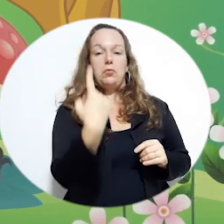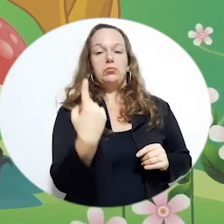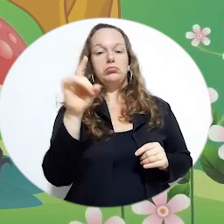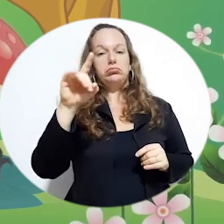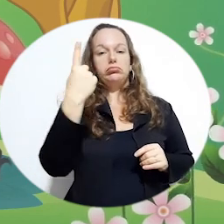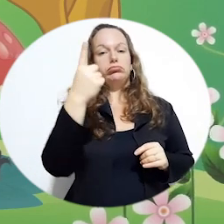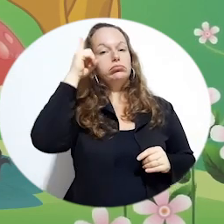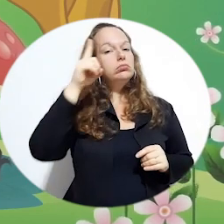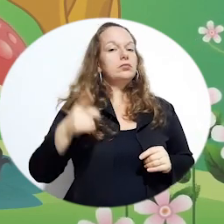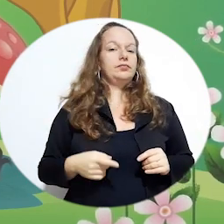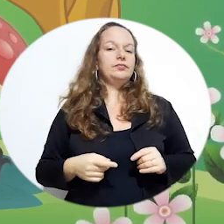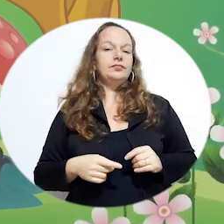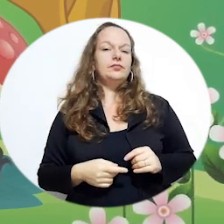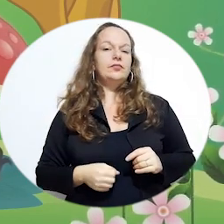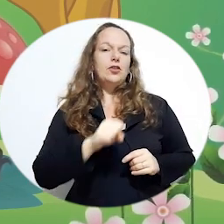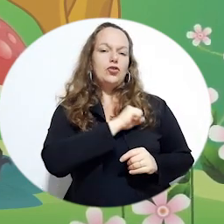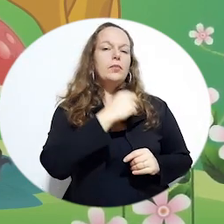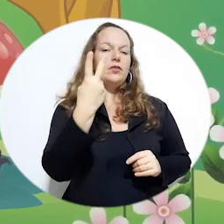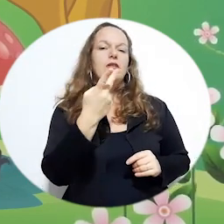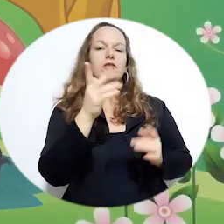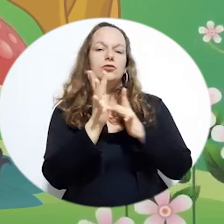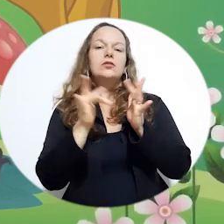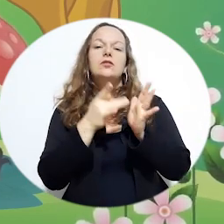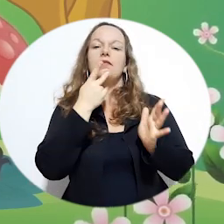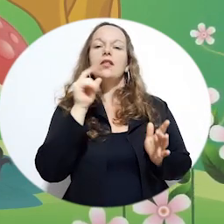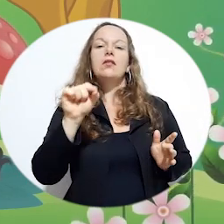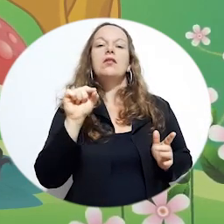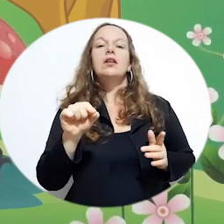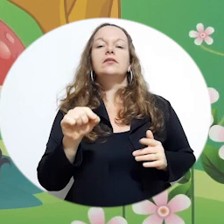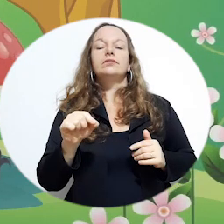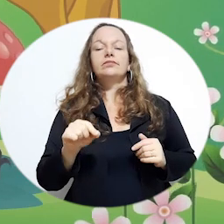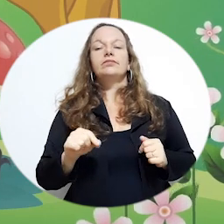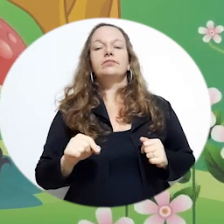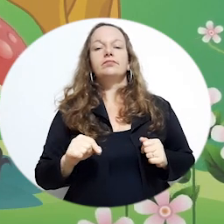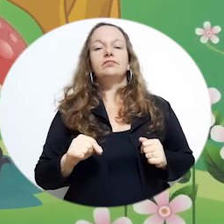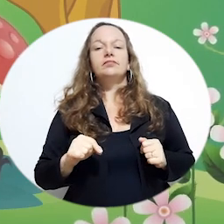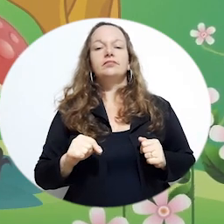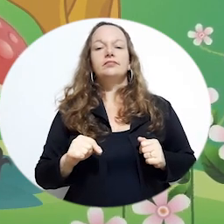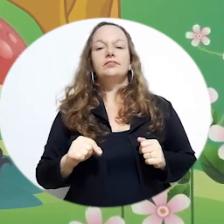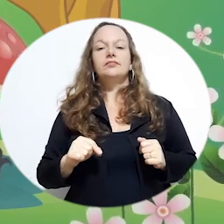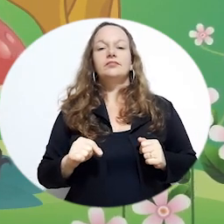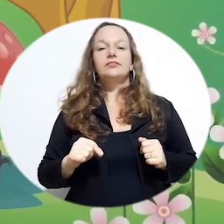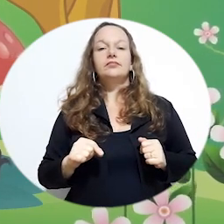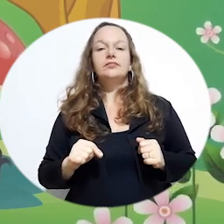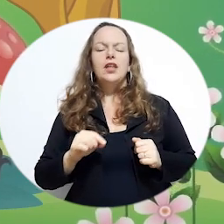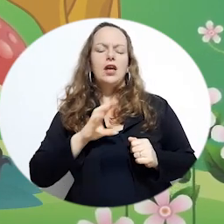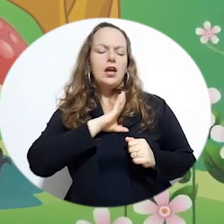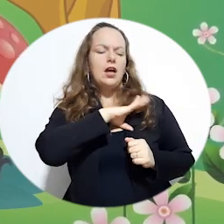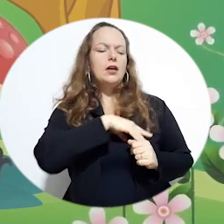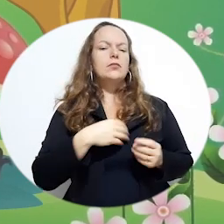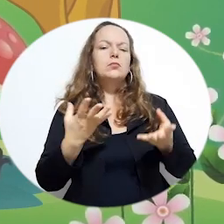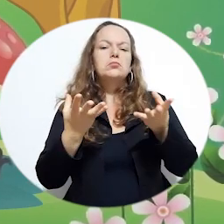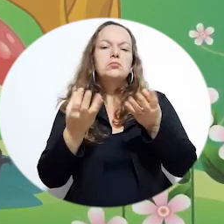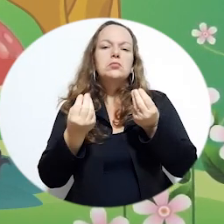Agora o segundo mandamento, e o segundo, semelhante ao primeiro, diz: ame o